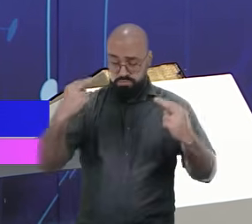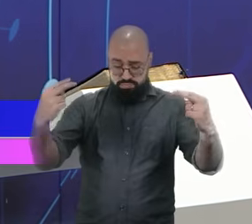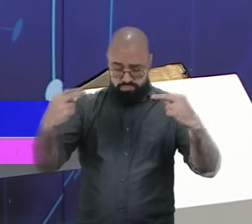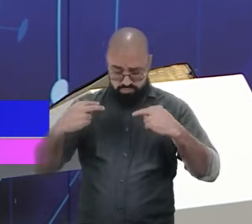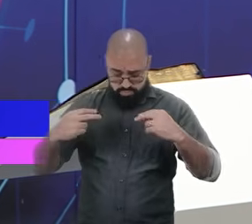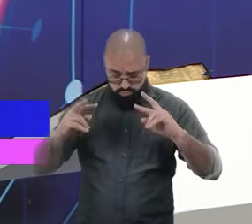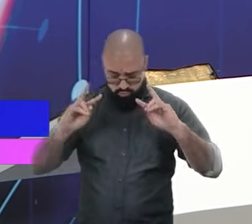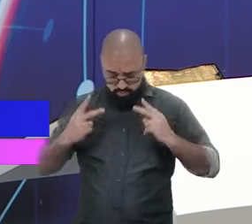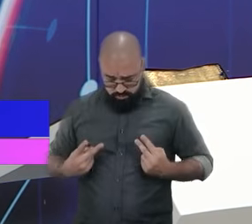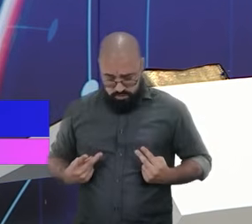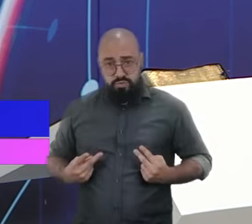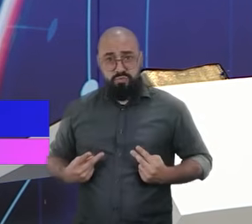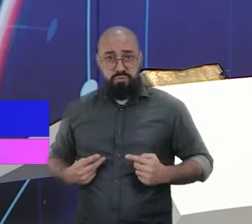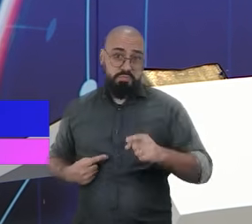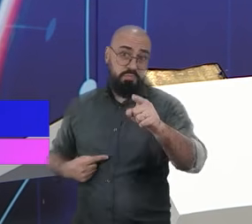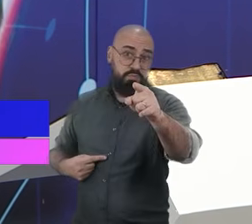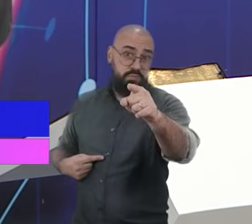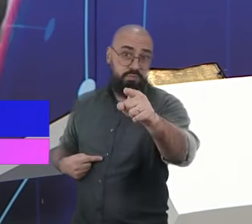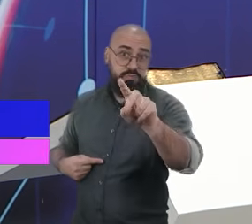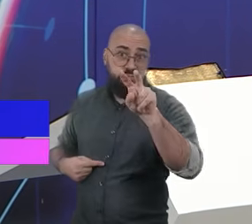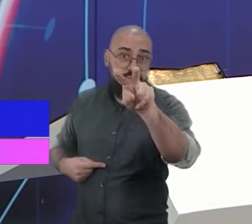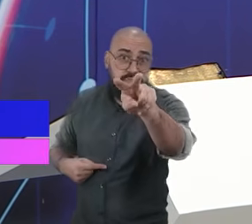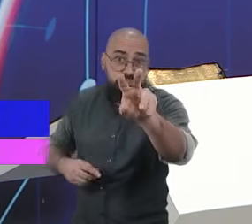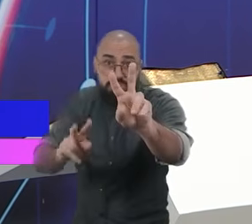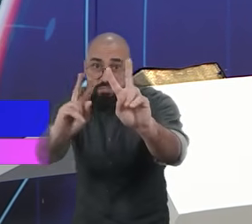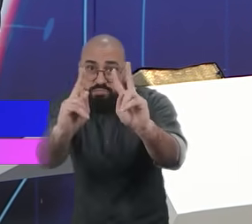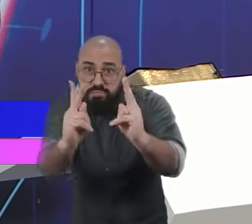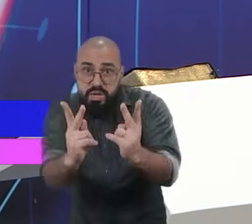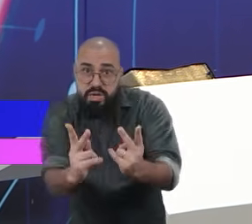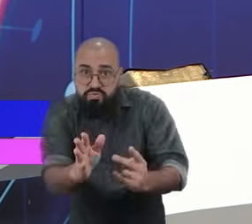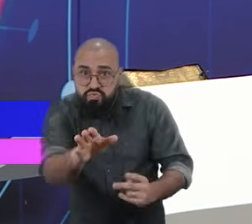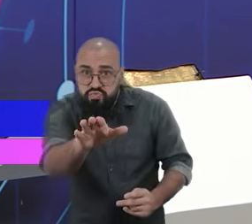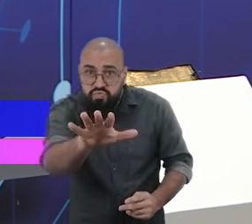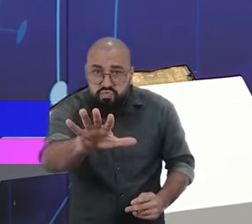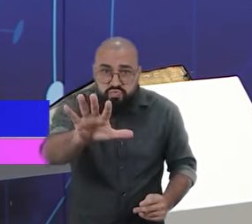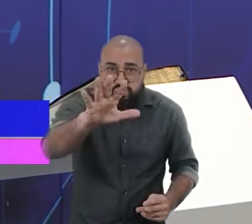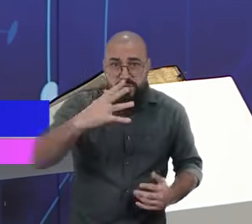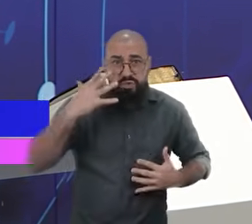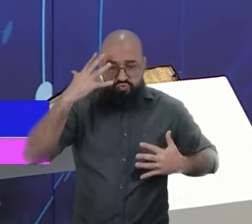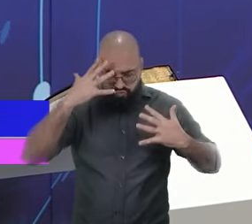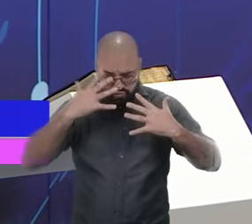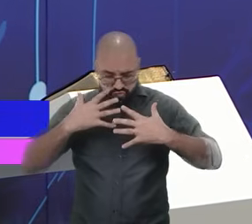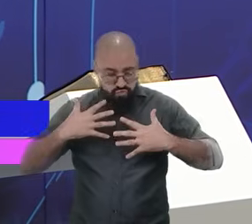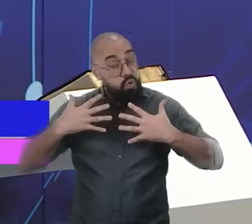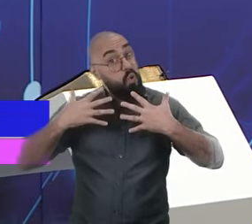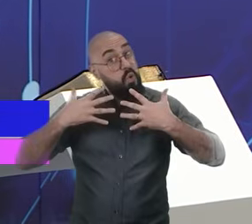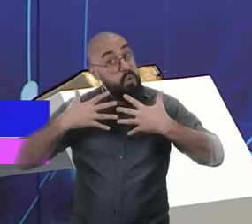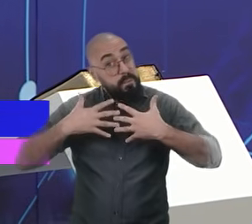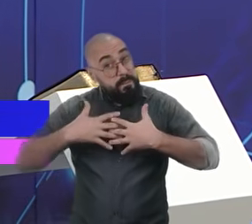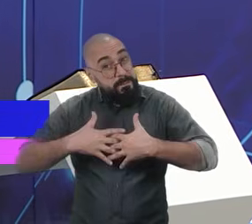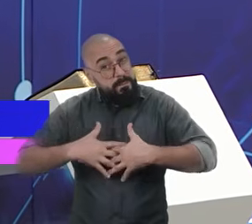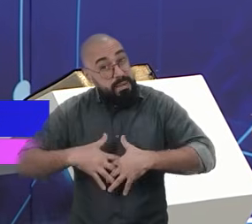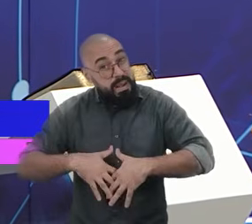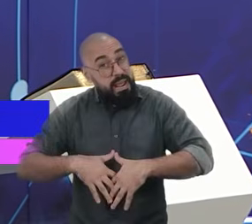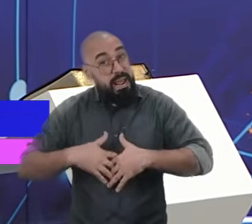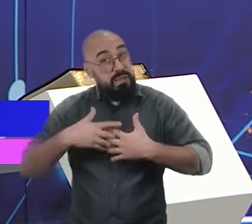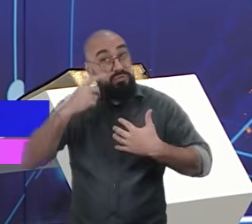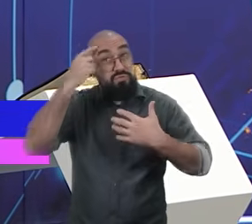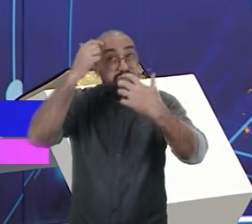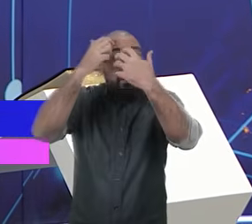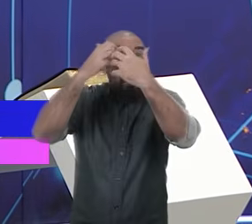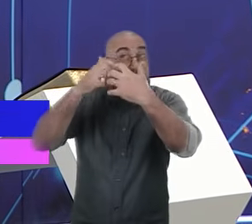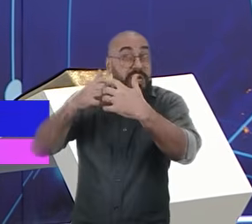como ser humano. A intensidade e a complexidade que nós somos. Como o seu corpo